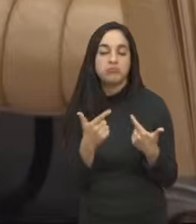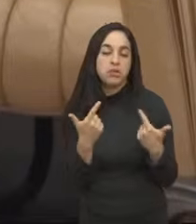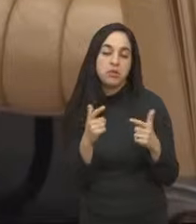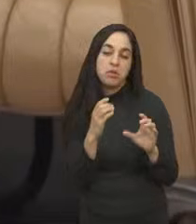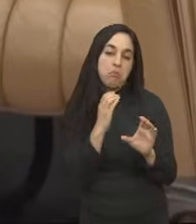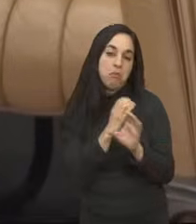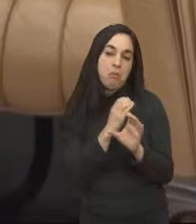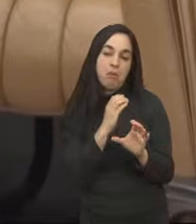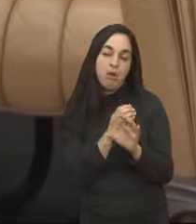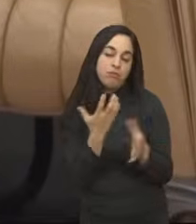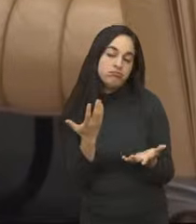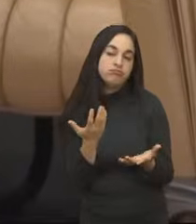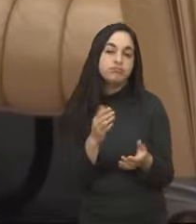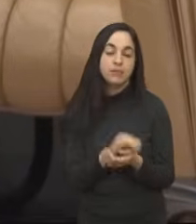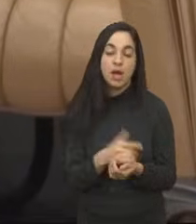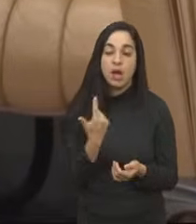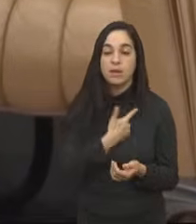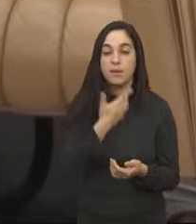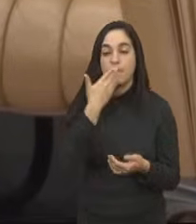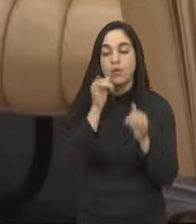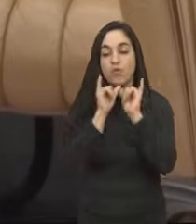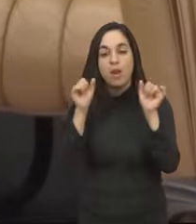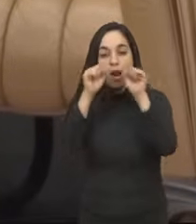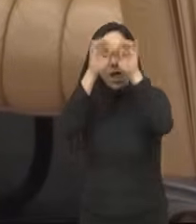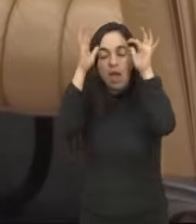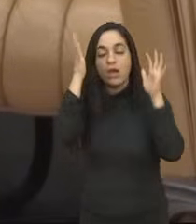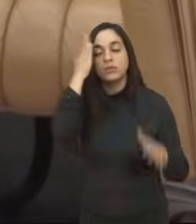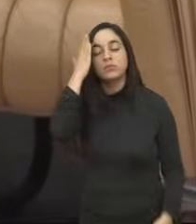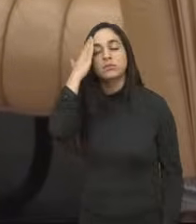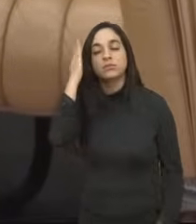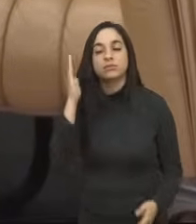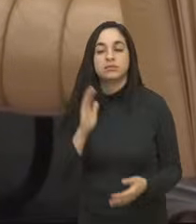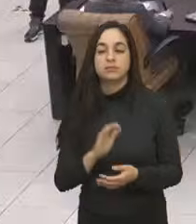Prefeitura. Então, a gente faz esse pedido de informação para esclarecer essas dúvidas.